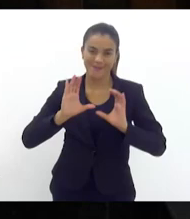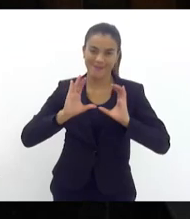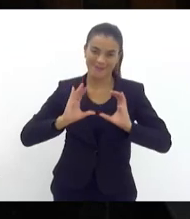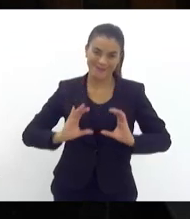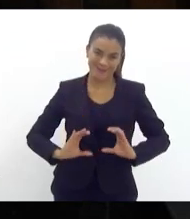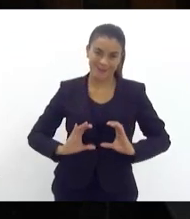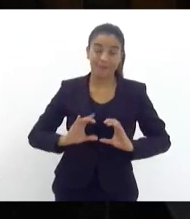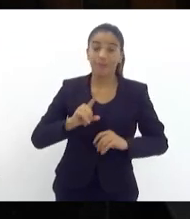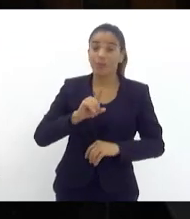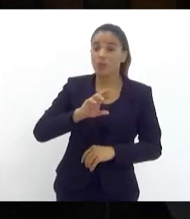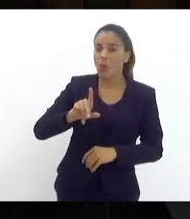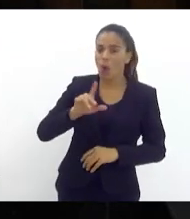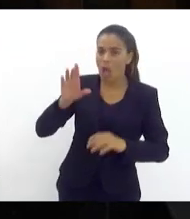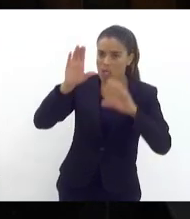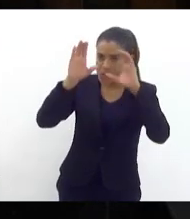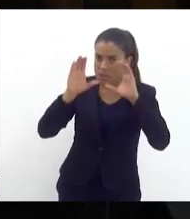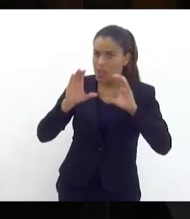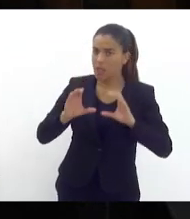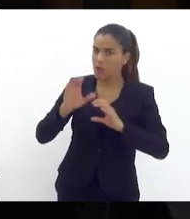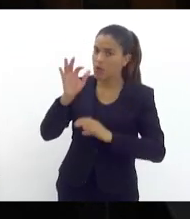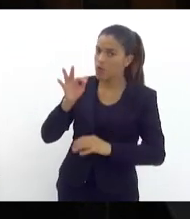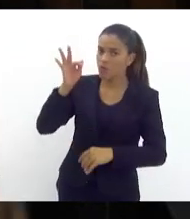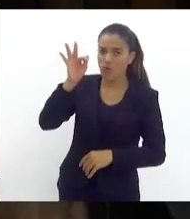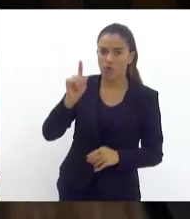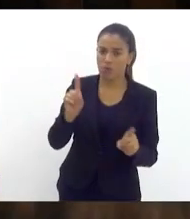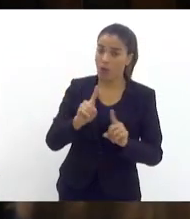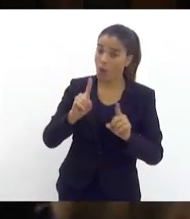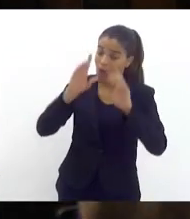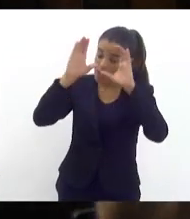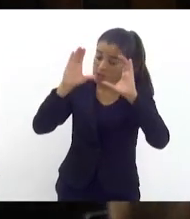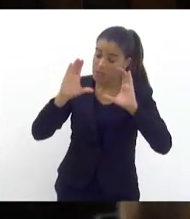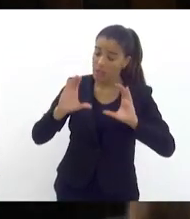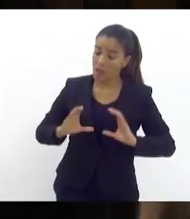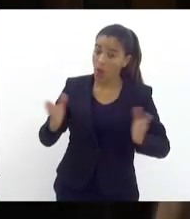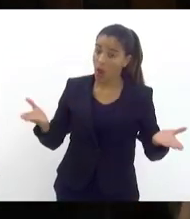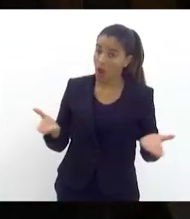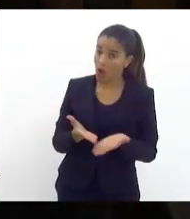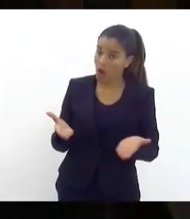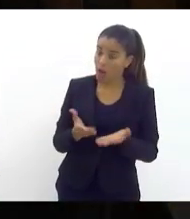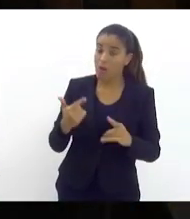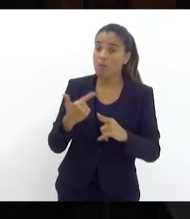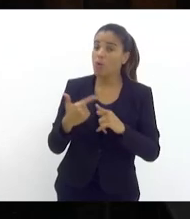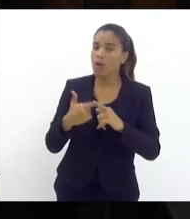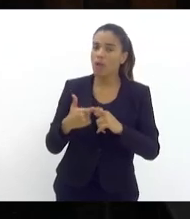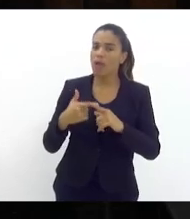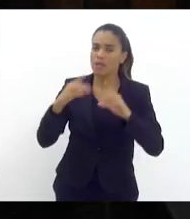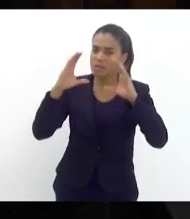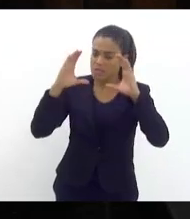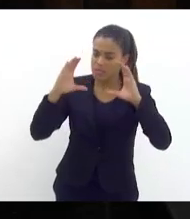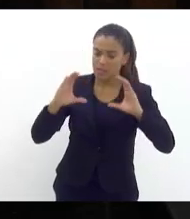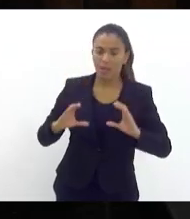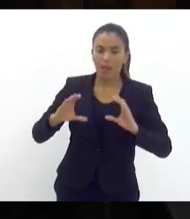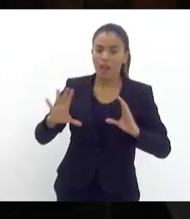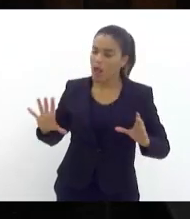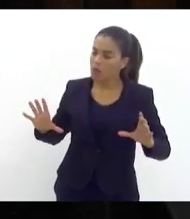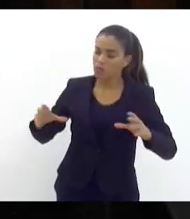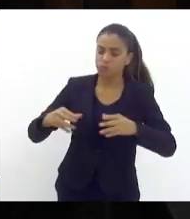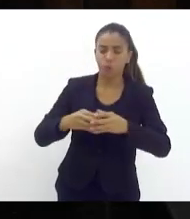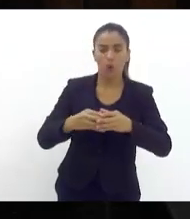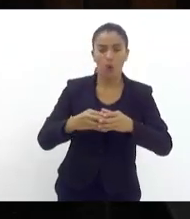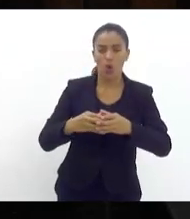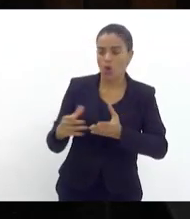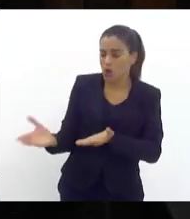não sou cidadãos do futuro não são cidadãos do presente que o presente faz com o velho novo e criança todos